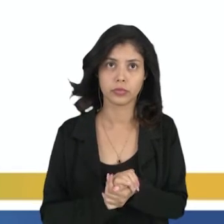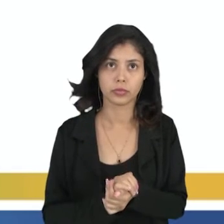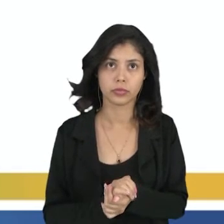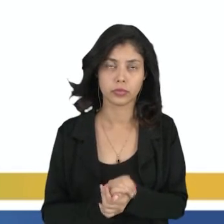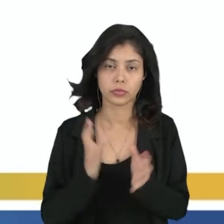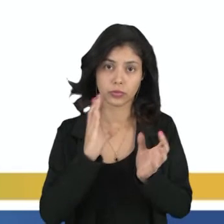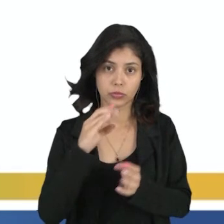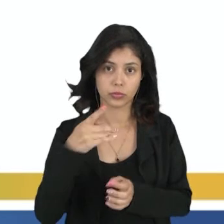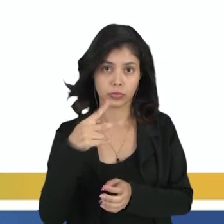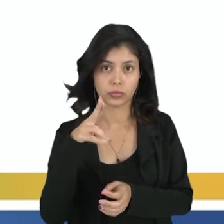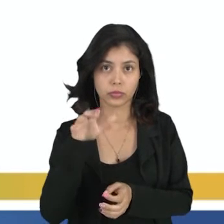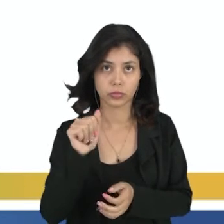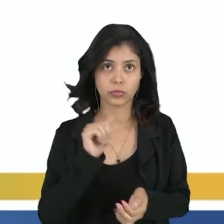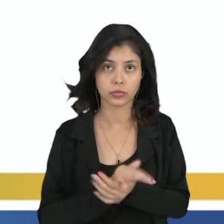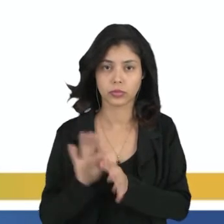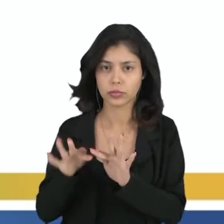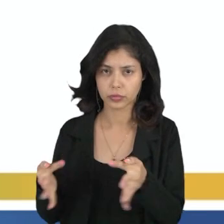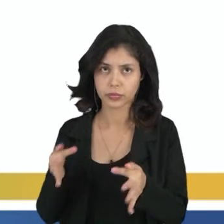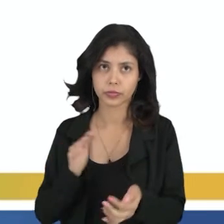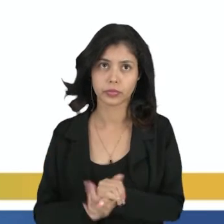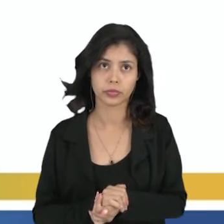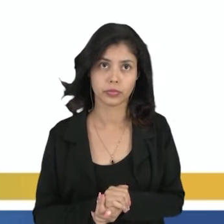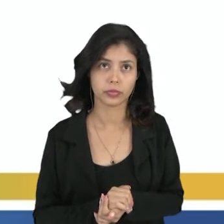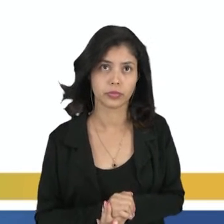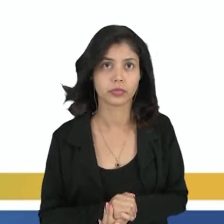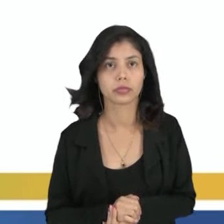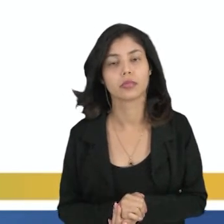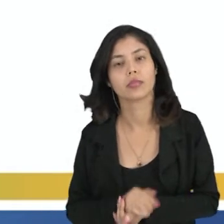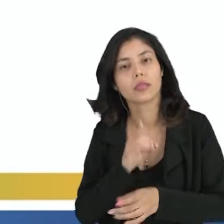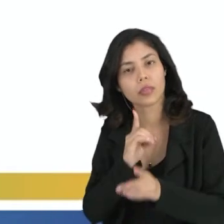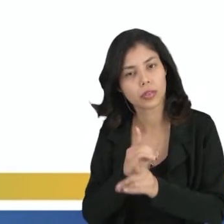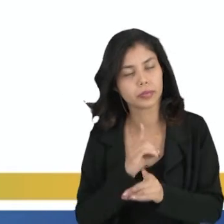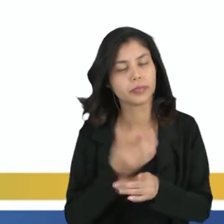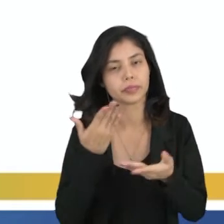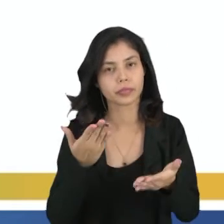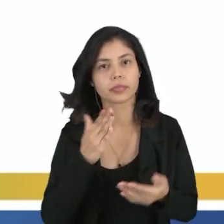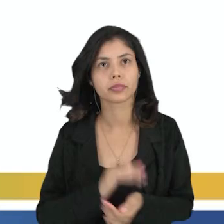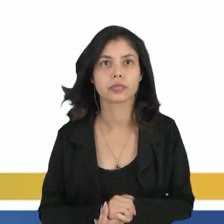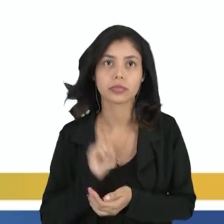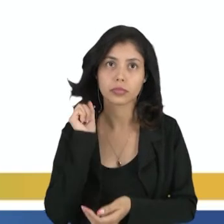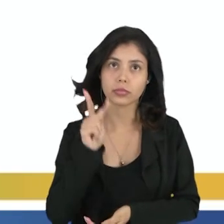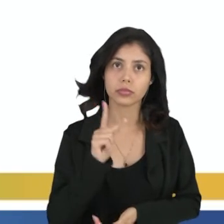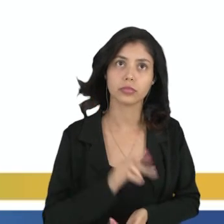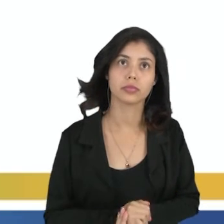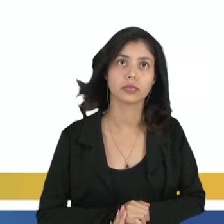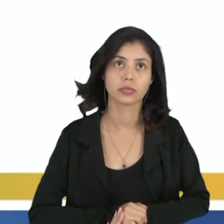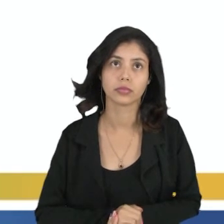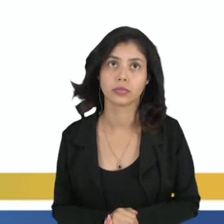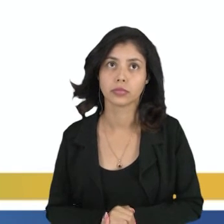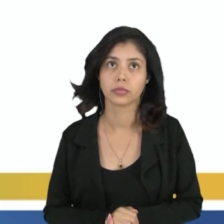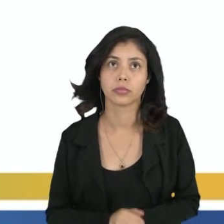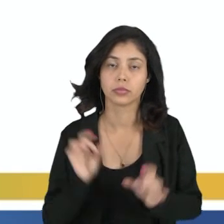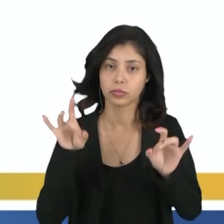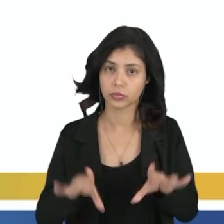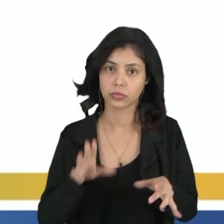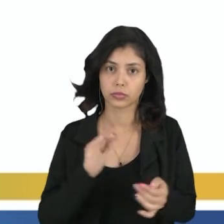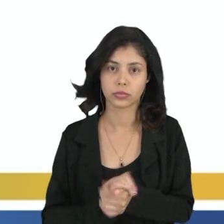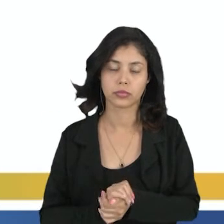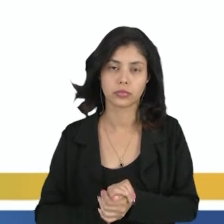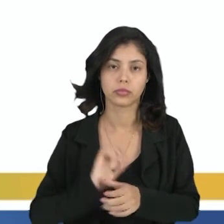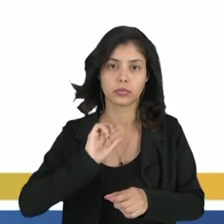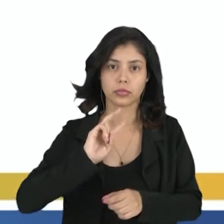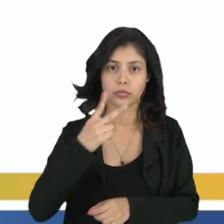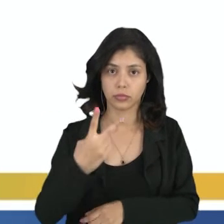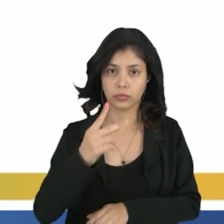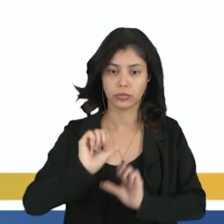substância composta, substância simples. E aí pode estar identificando dessa forma, ok? E por fim, nós temos a